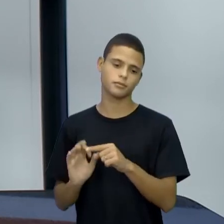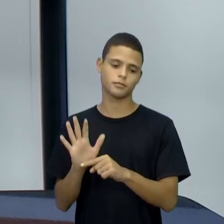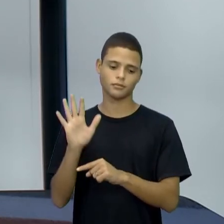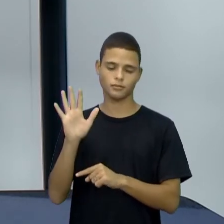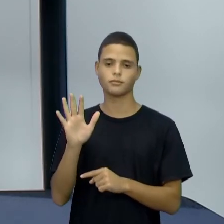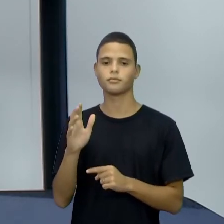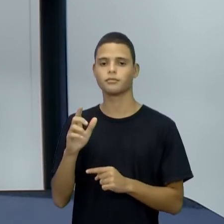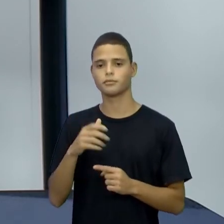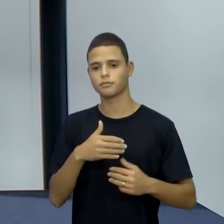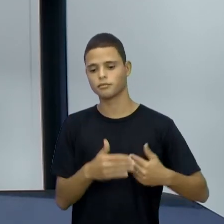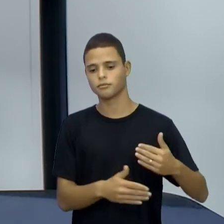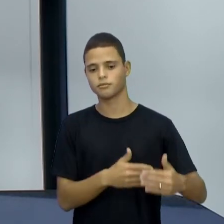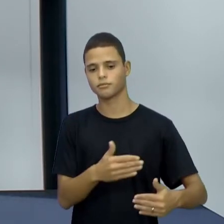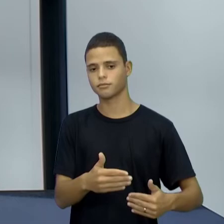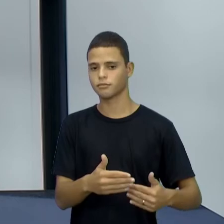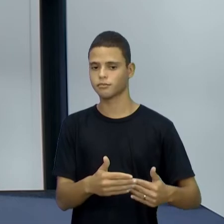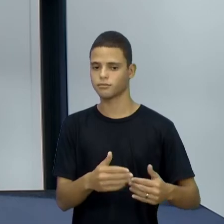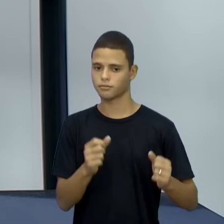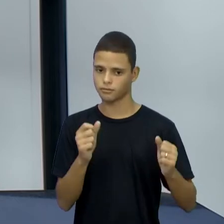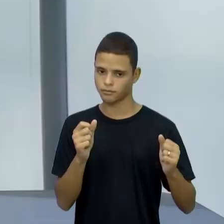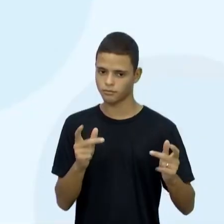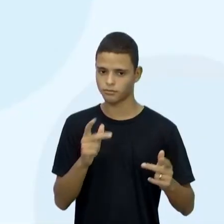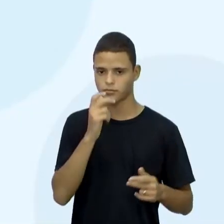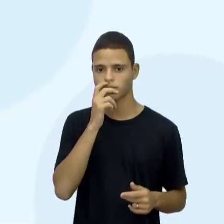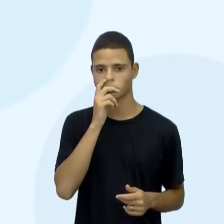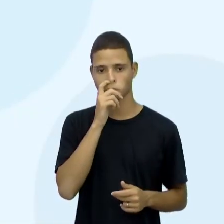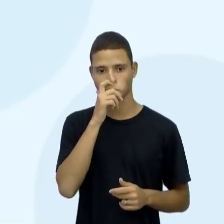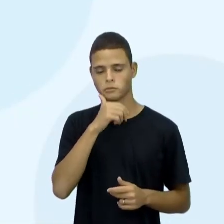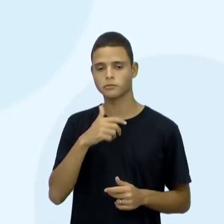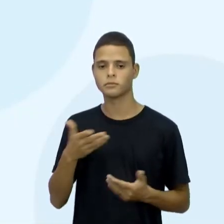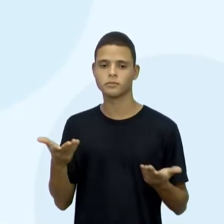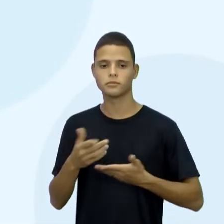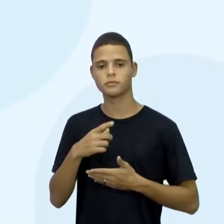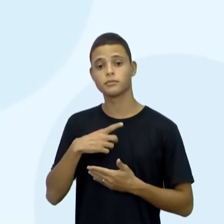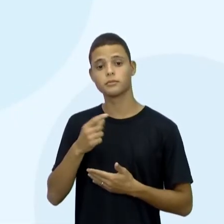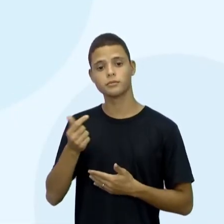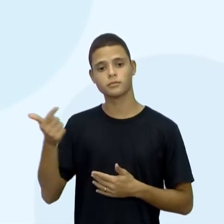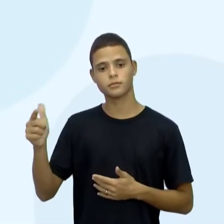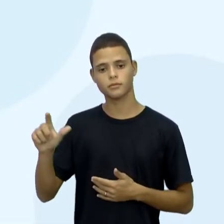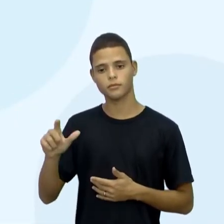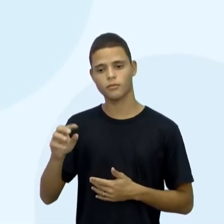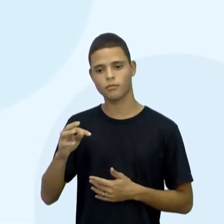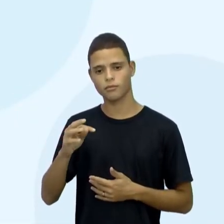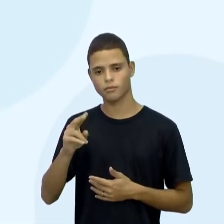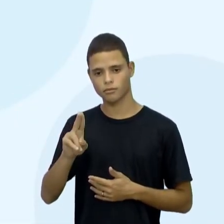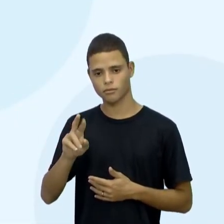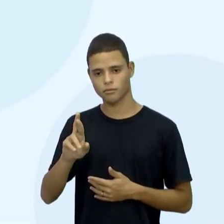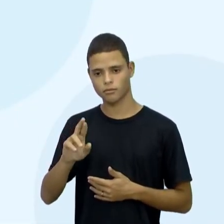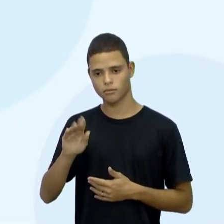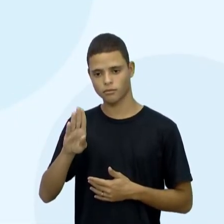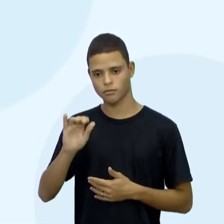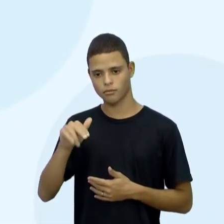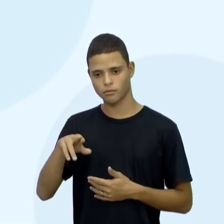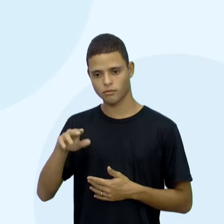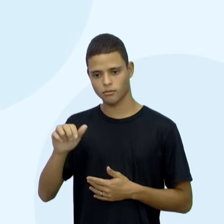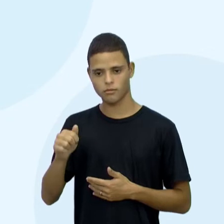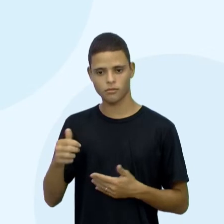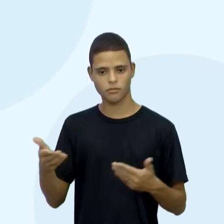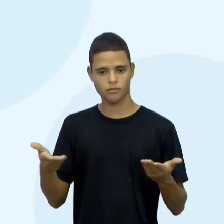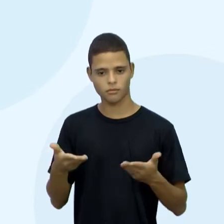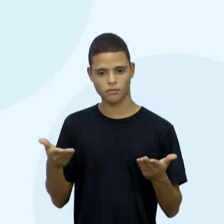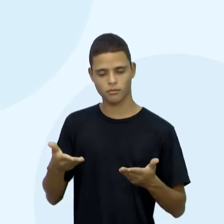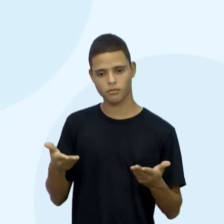aí durante esse processo, tá bom? Aqui nós temos um outro exemplo de turbina, agora da biomassa, tá certo?